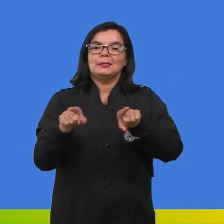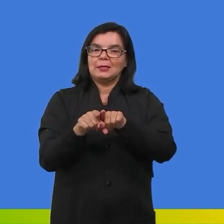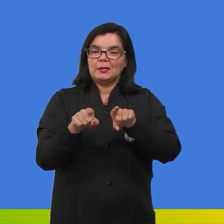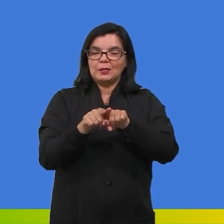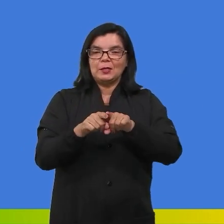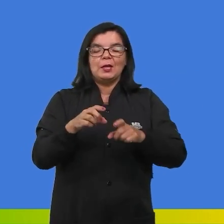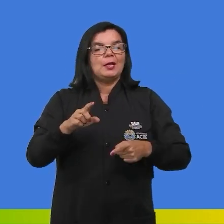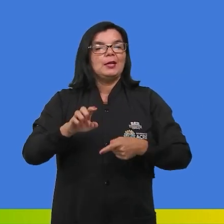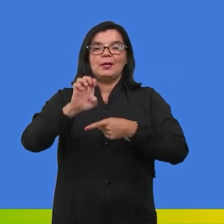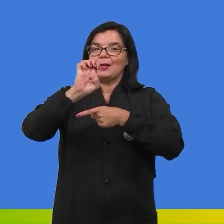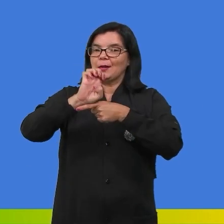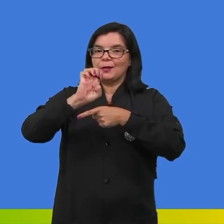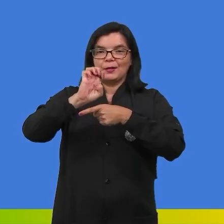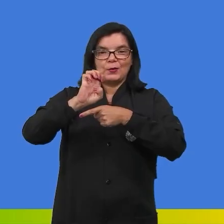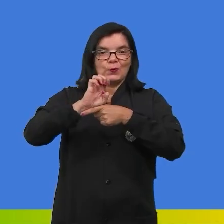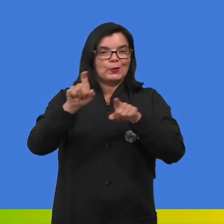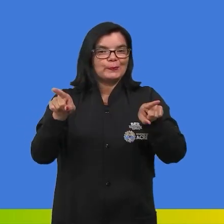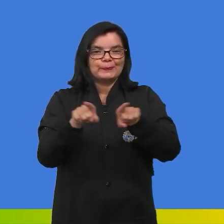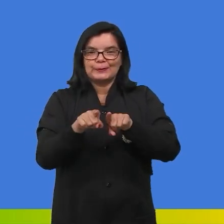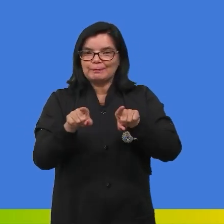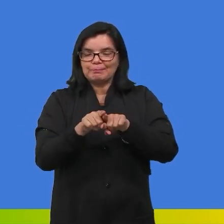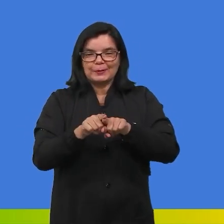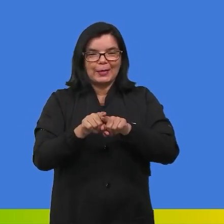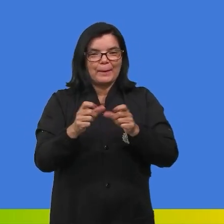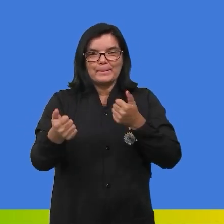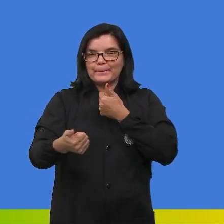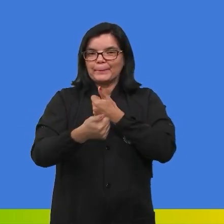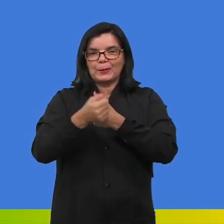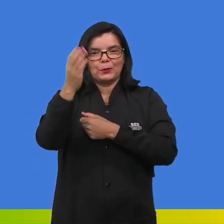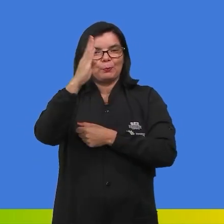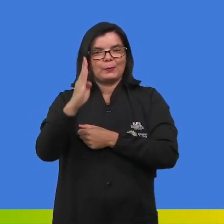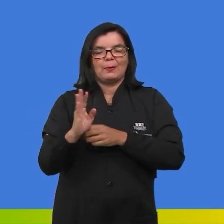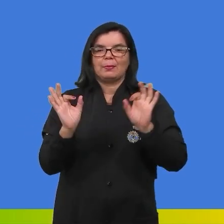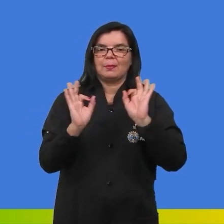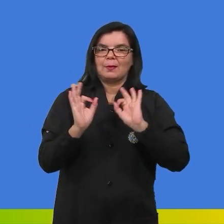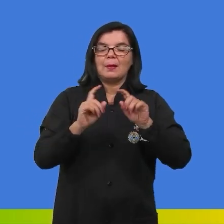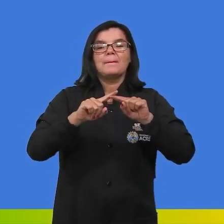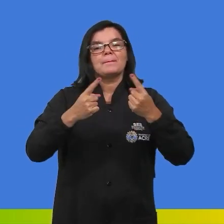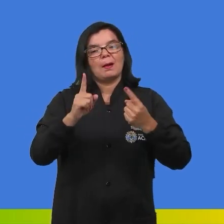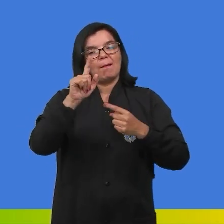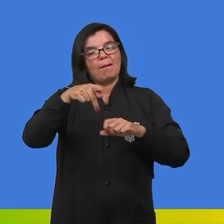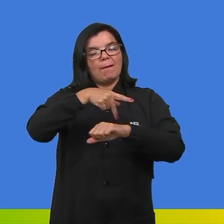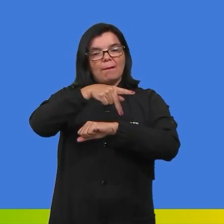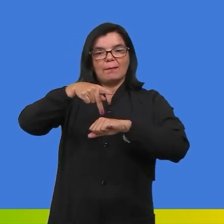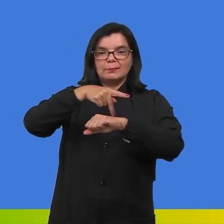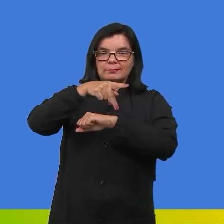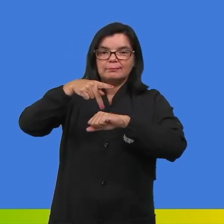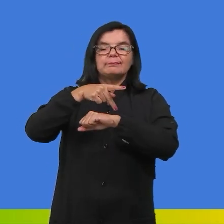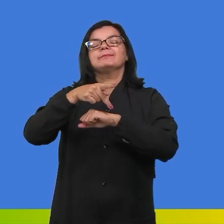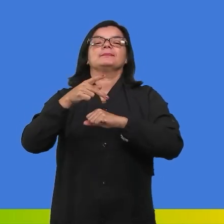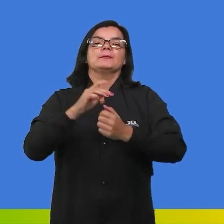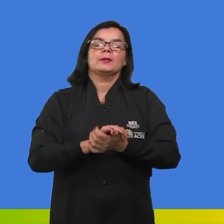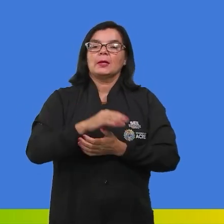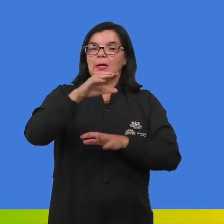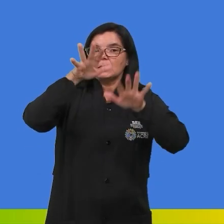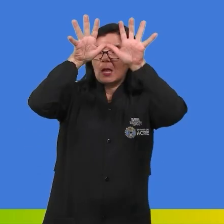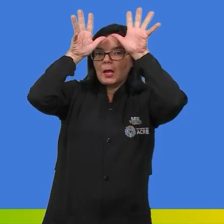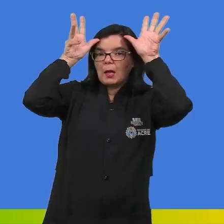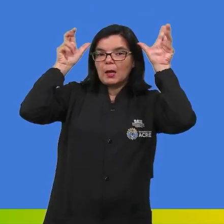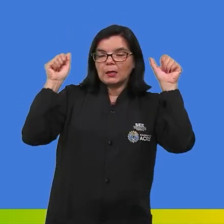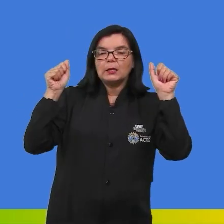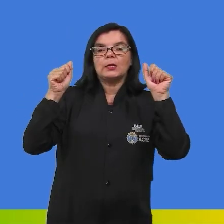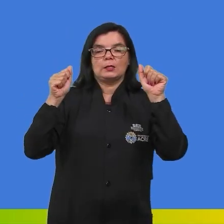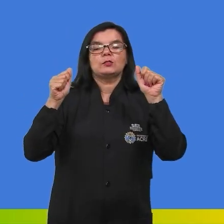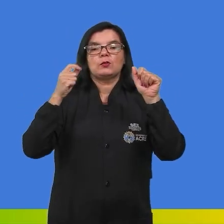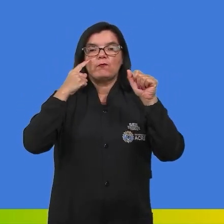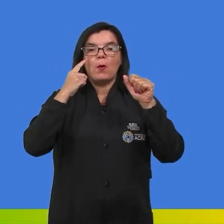Chile não faz fronteira com o Brasil, tá? Mas é um dos países que muitos acreanos e brasileiros vão